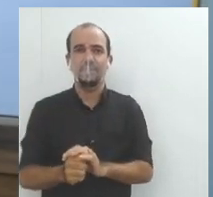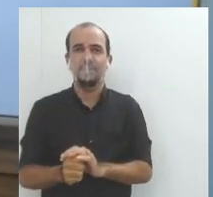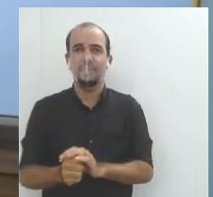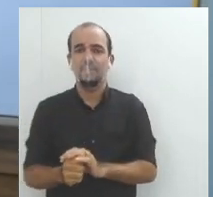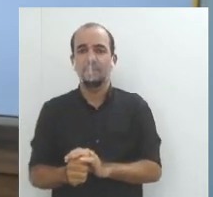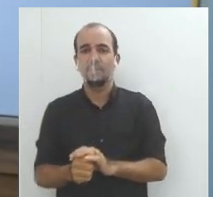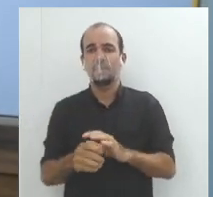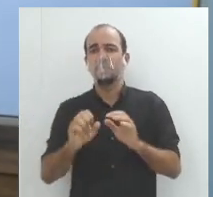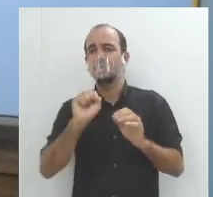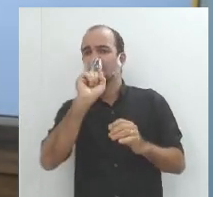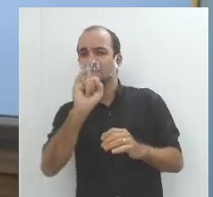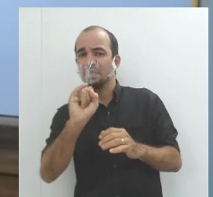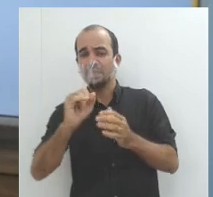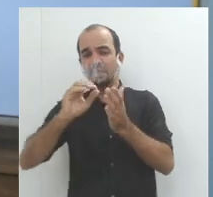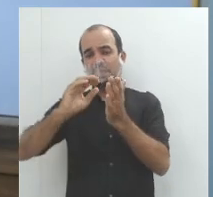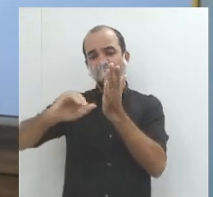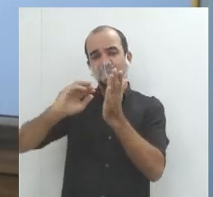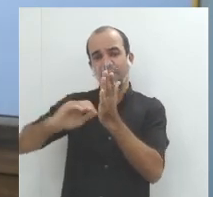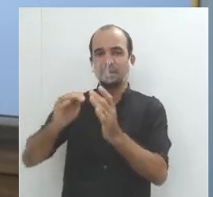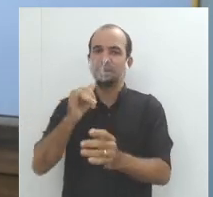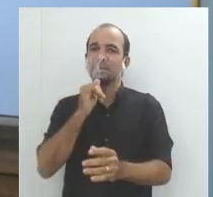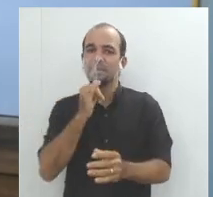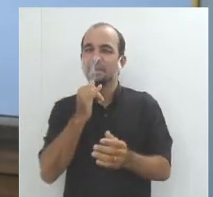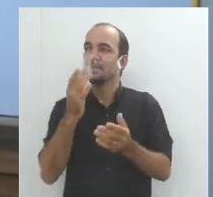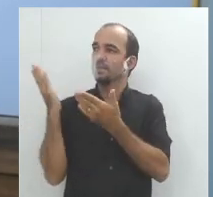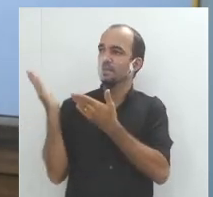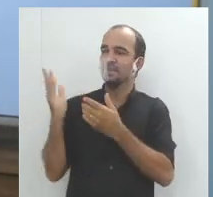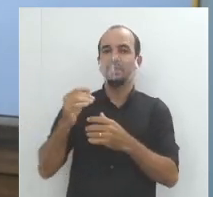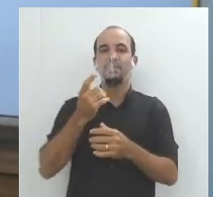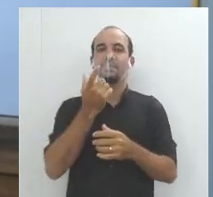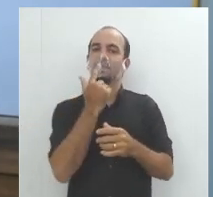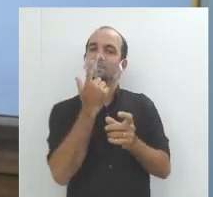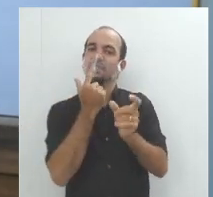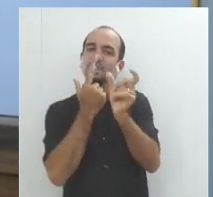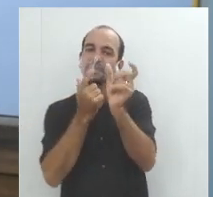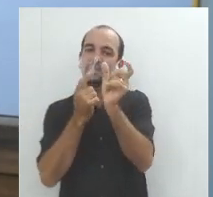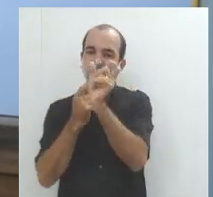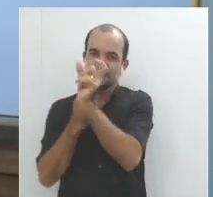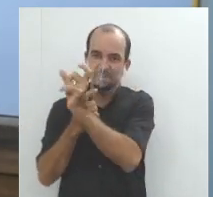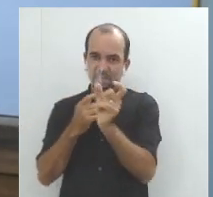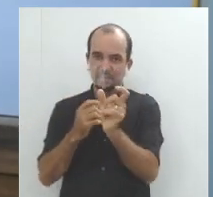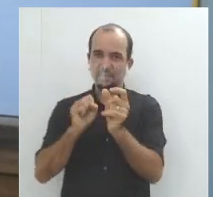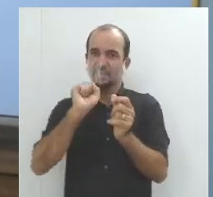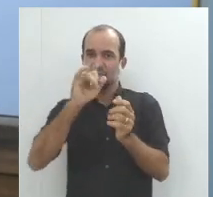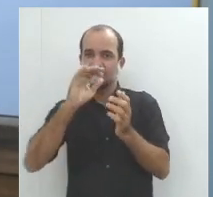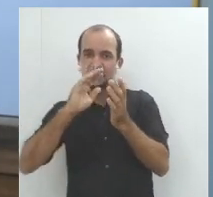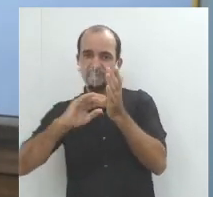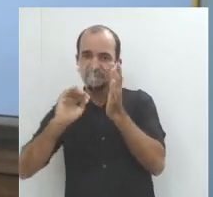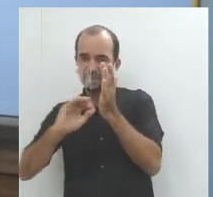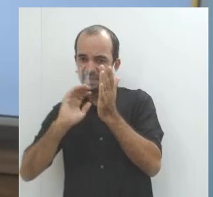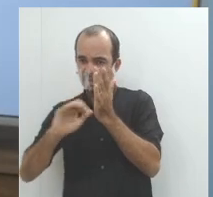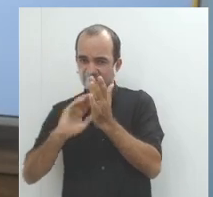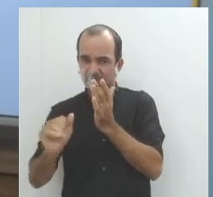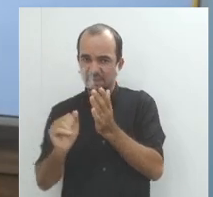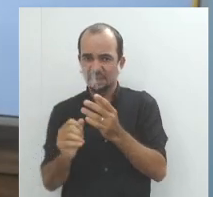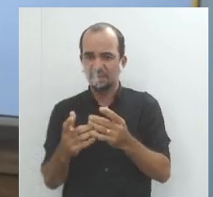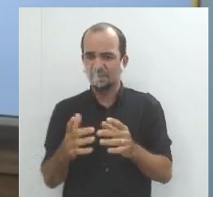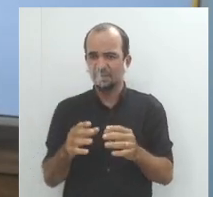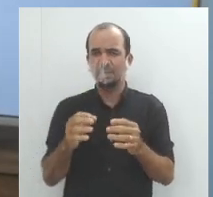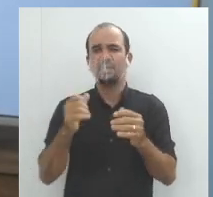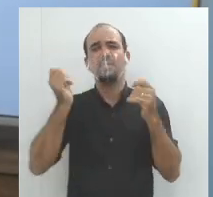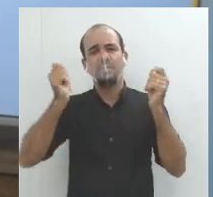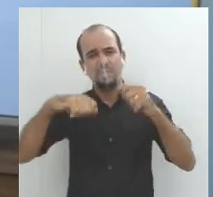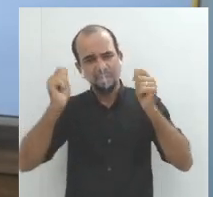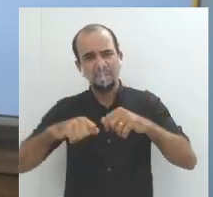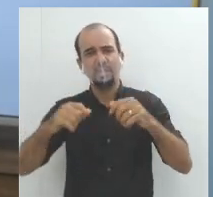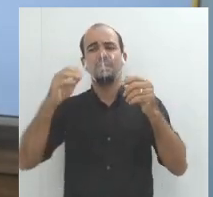texto não vai causar tanto prejuízo, como é o caso dos termos essenciais e dos